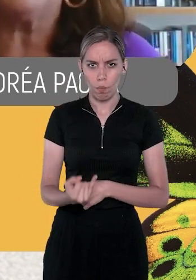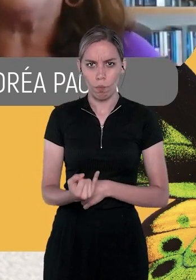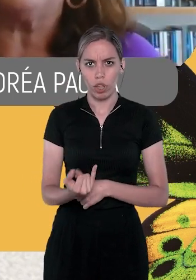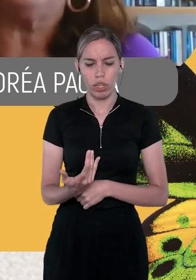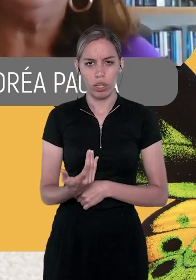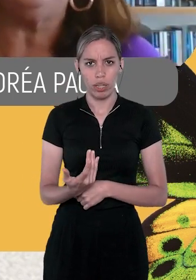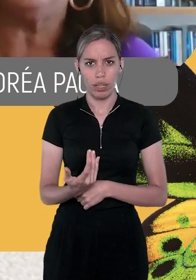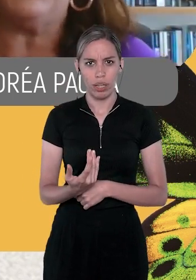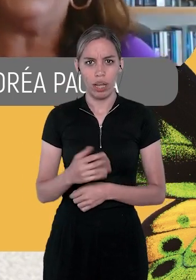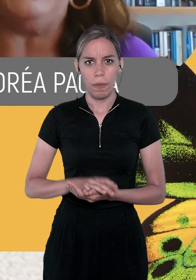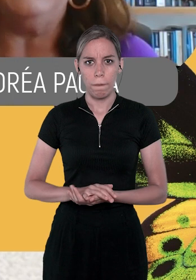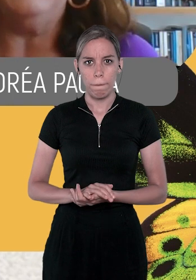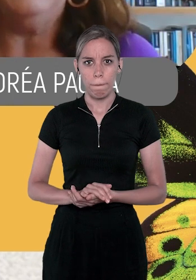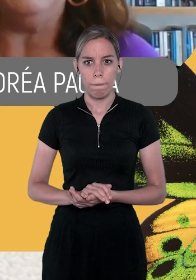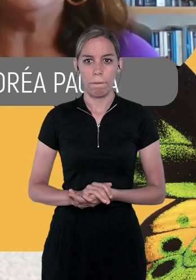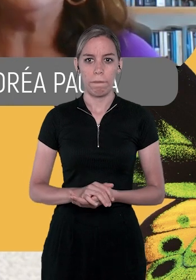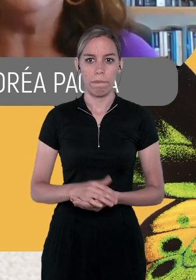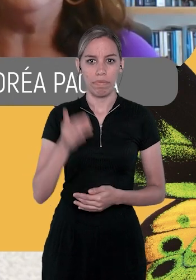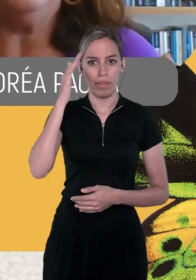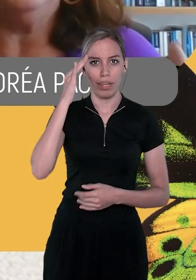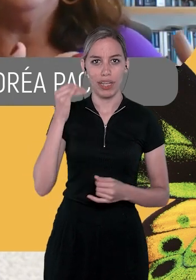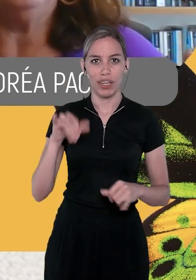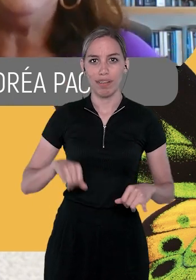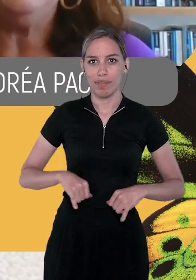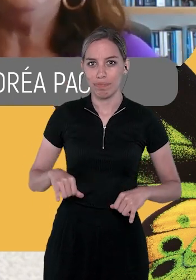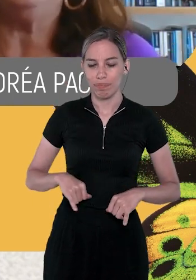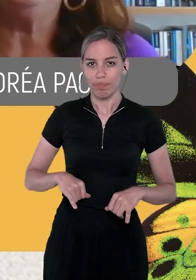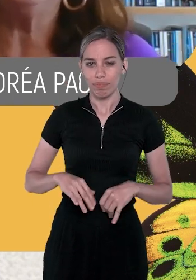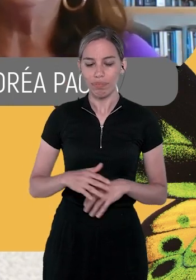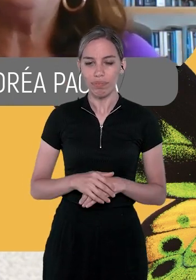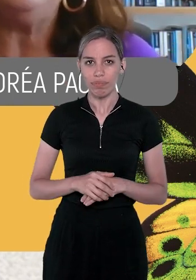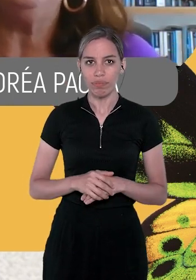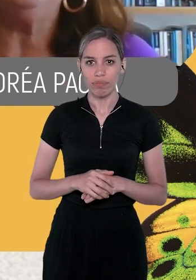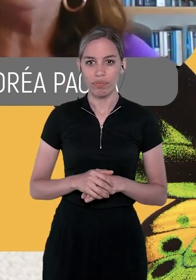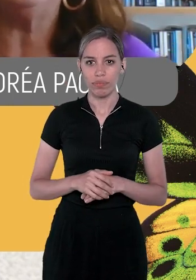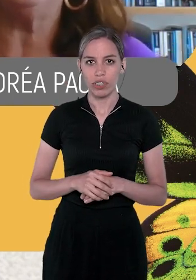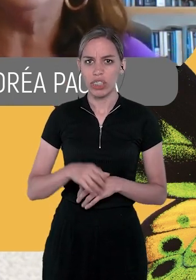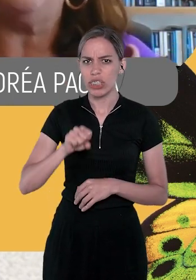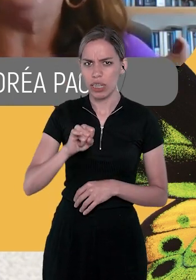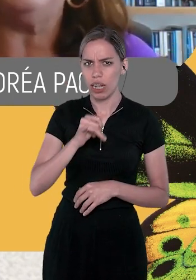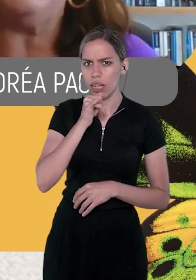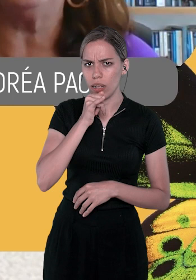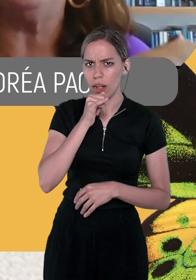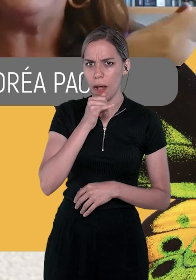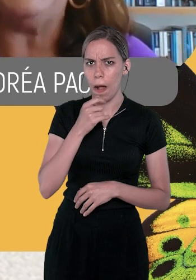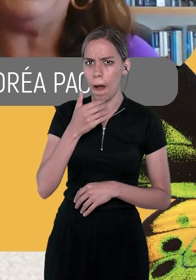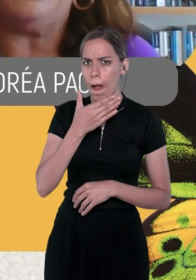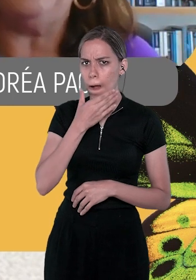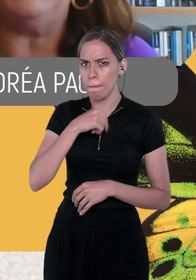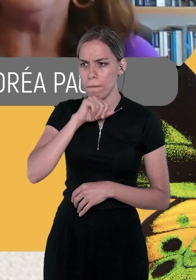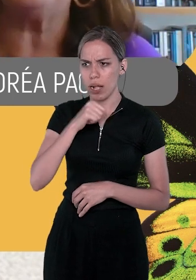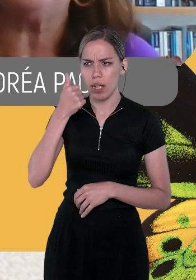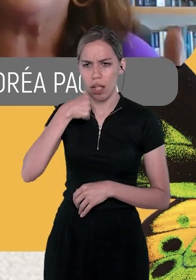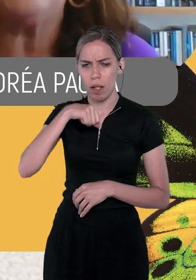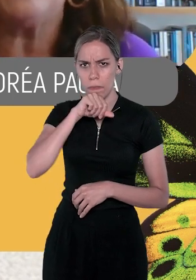causava sofrimento. Agora, imagine se na infância pai e mãe fossem ao colégio brigar